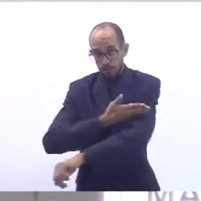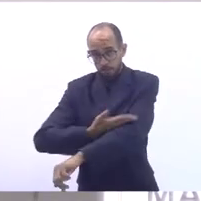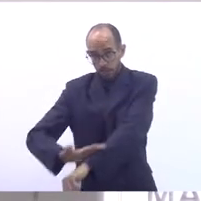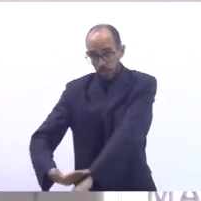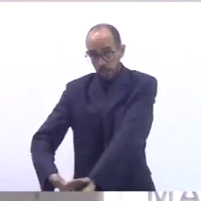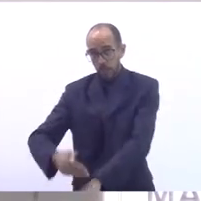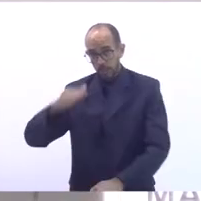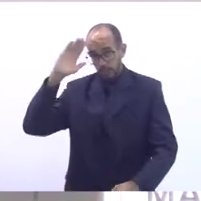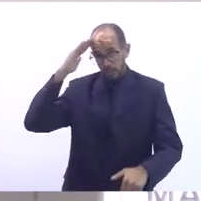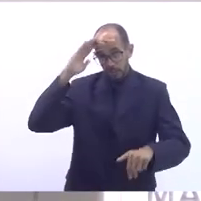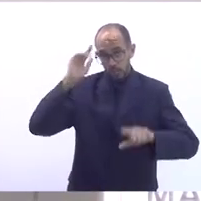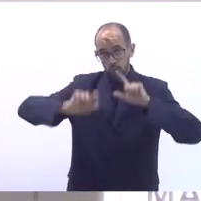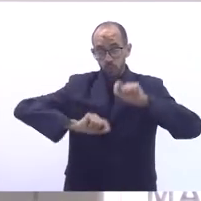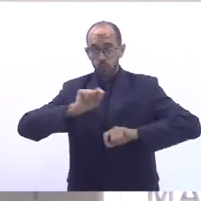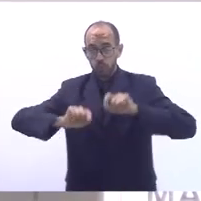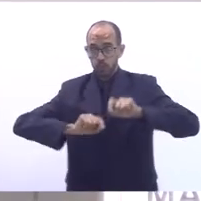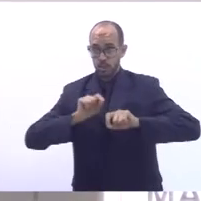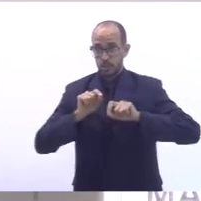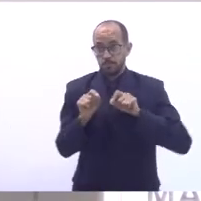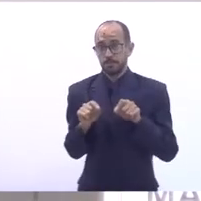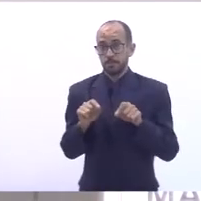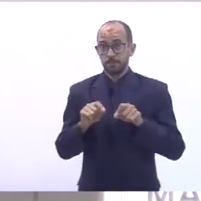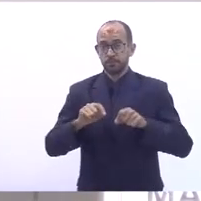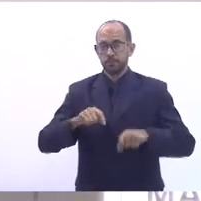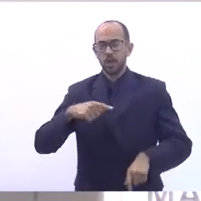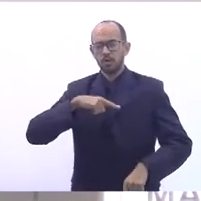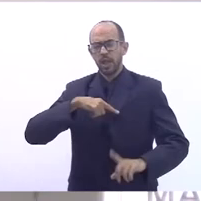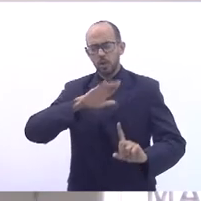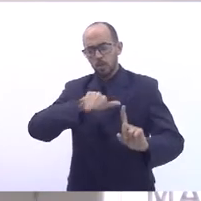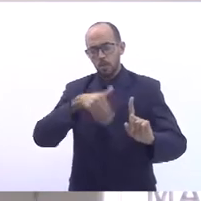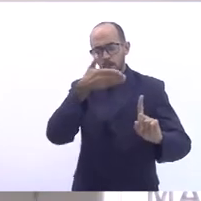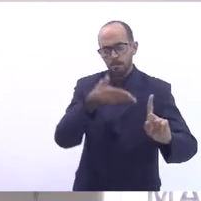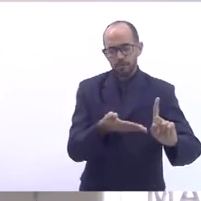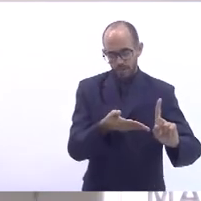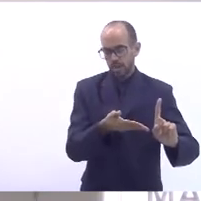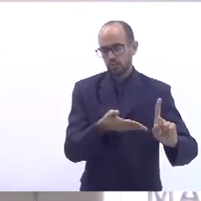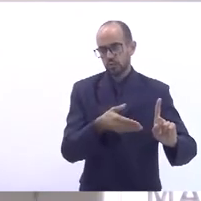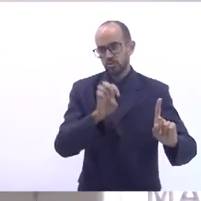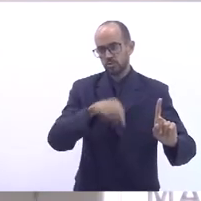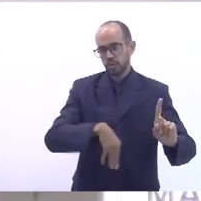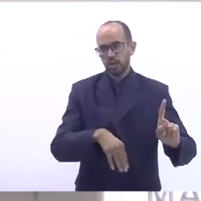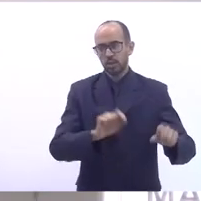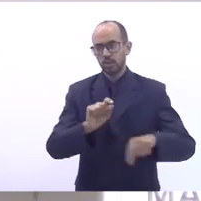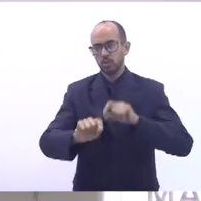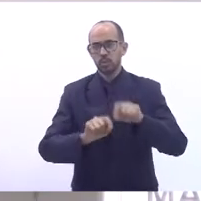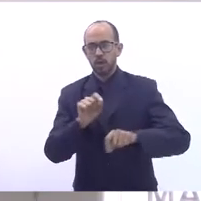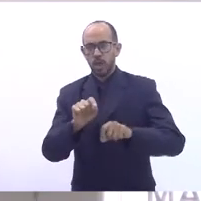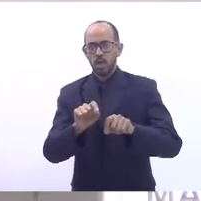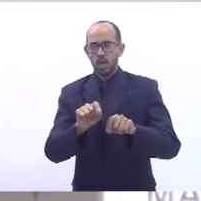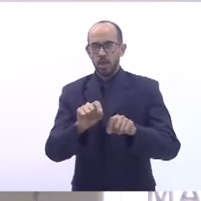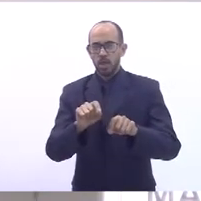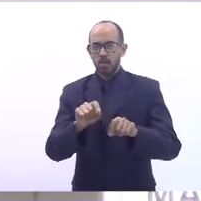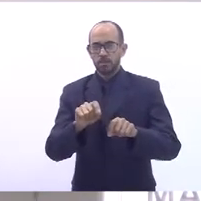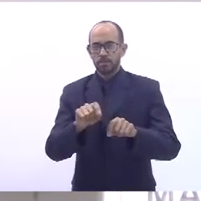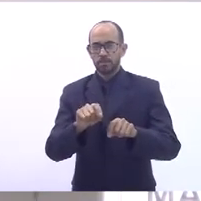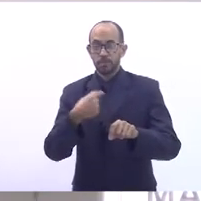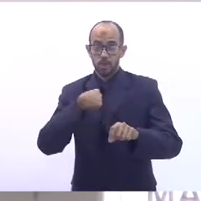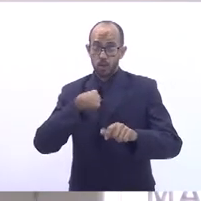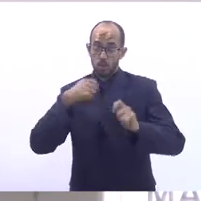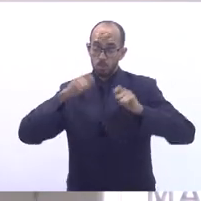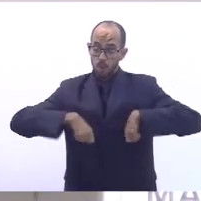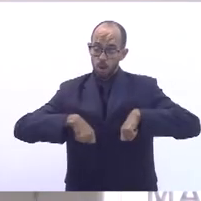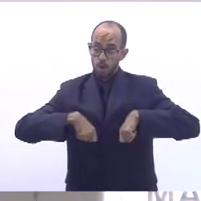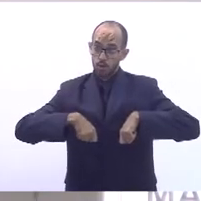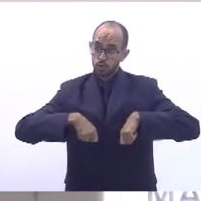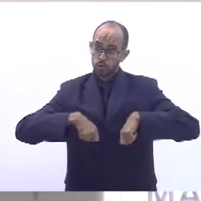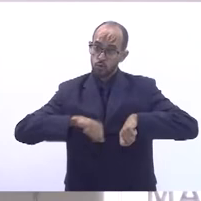então do que assim eu tenho um privilégio e que eu posso